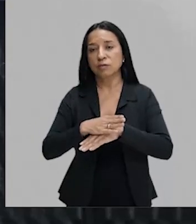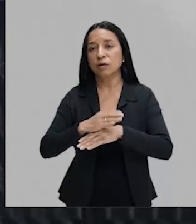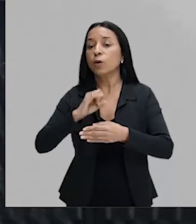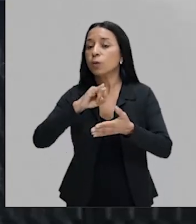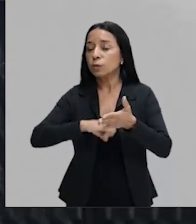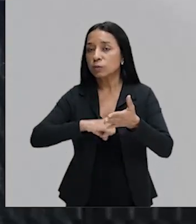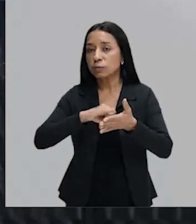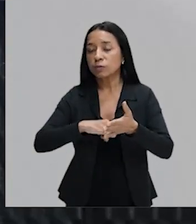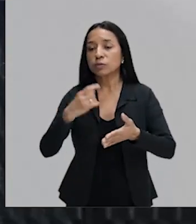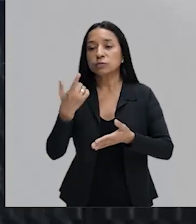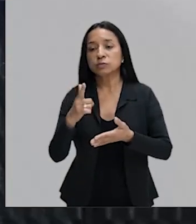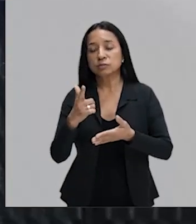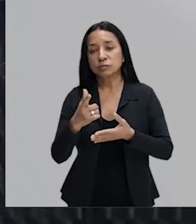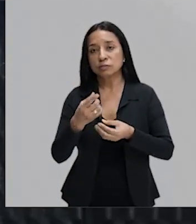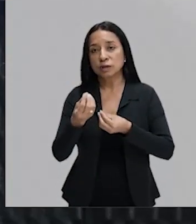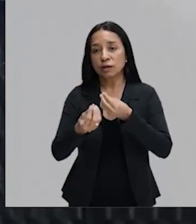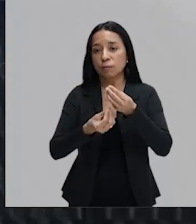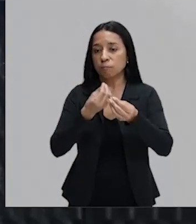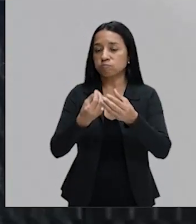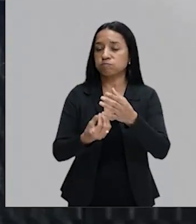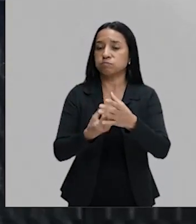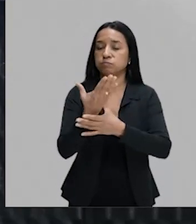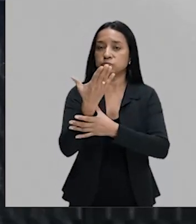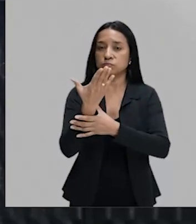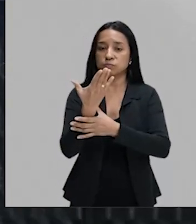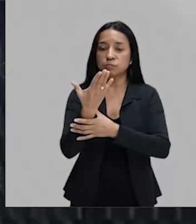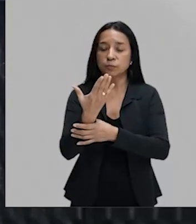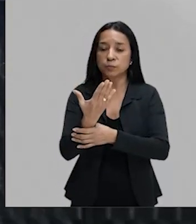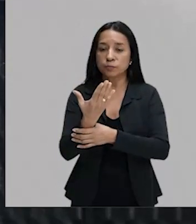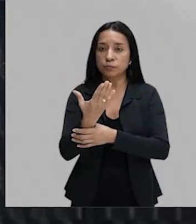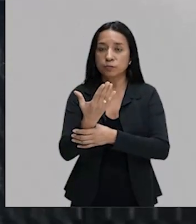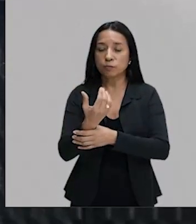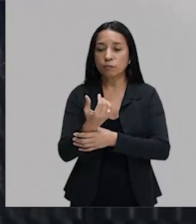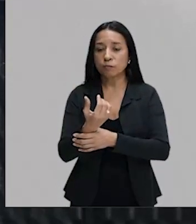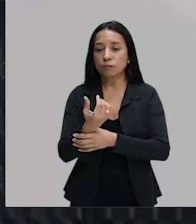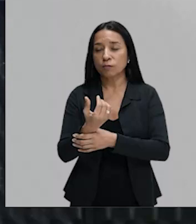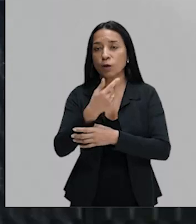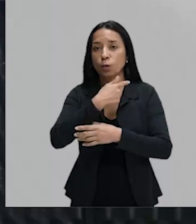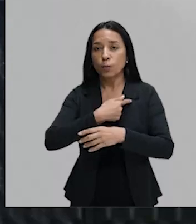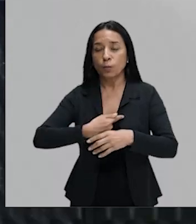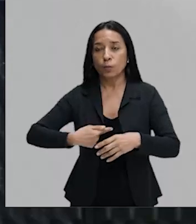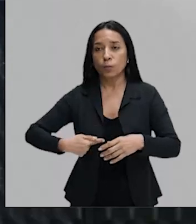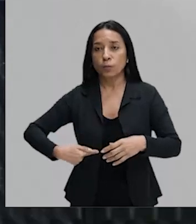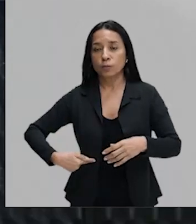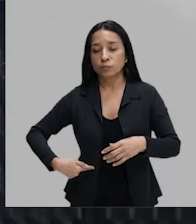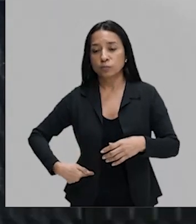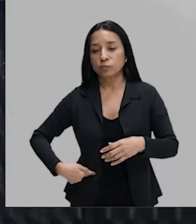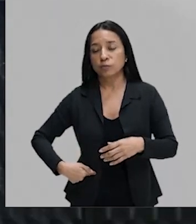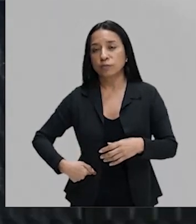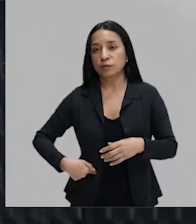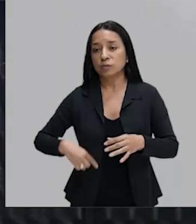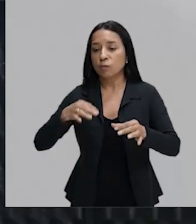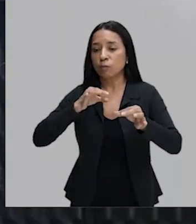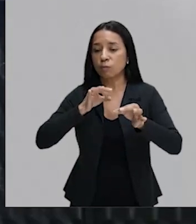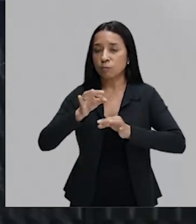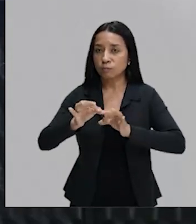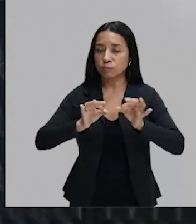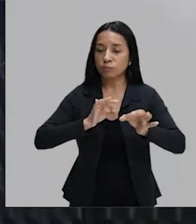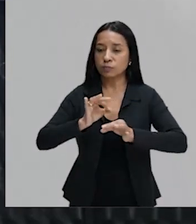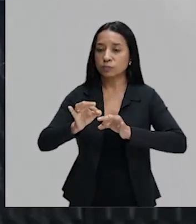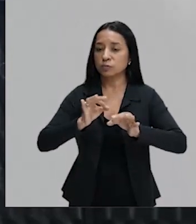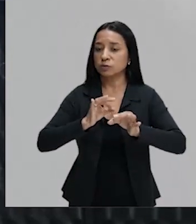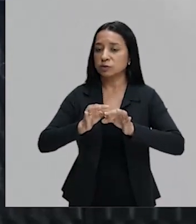tarifa não ter sido uma tarifa criada por parte do governo para poder organizar